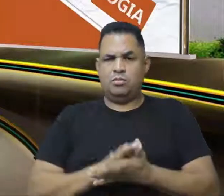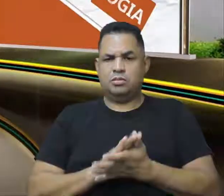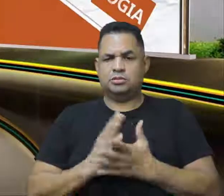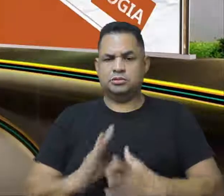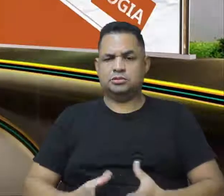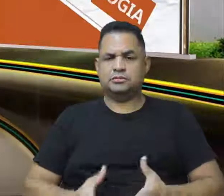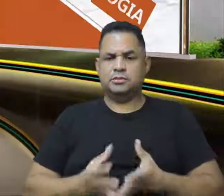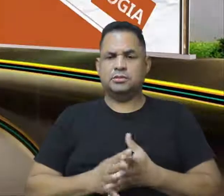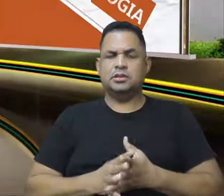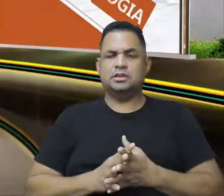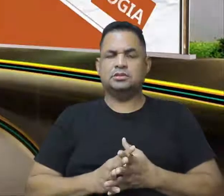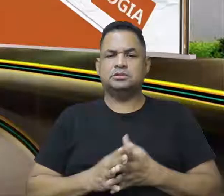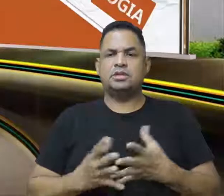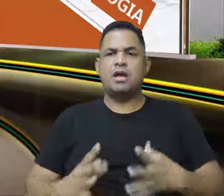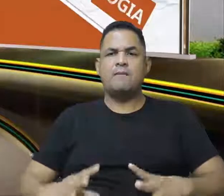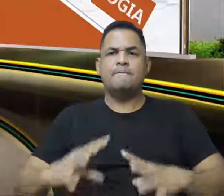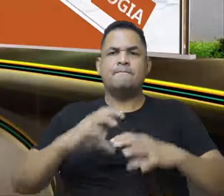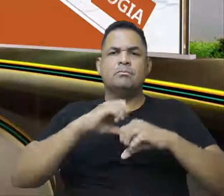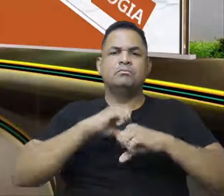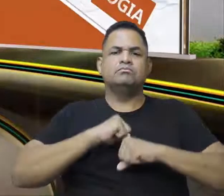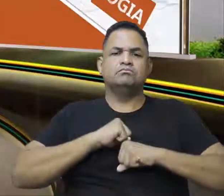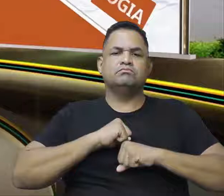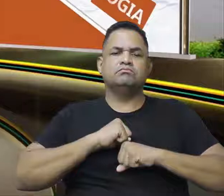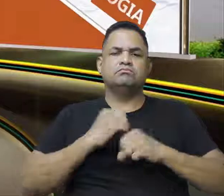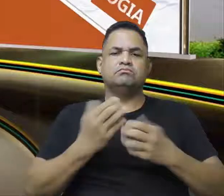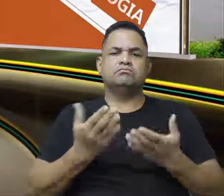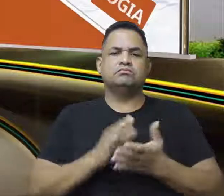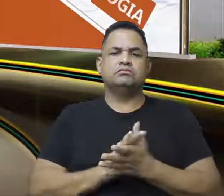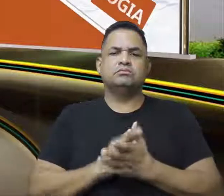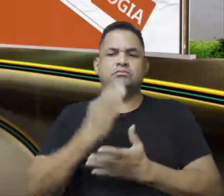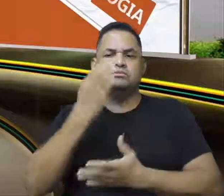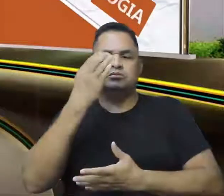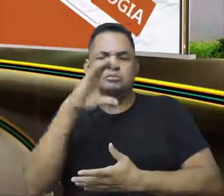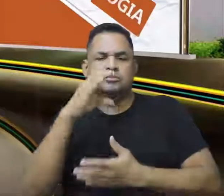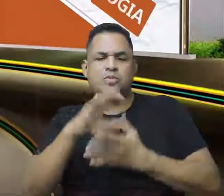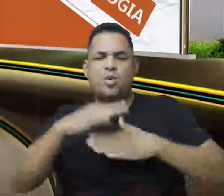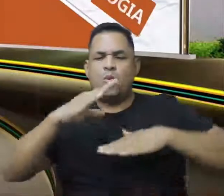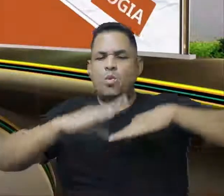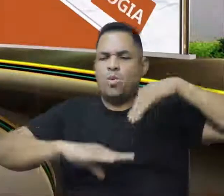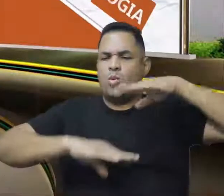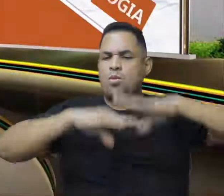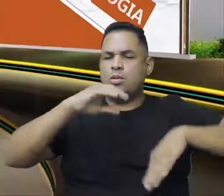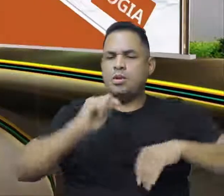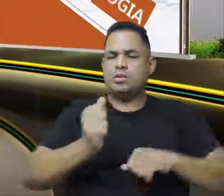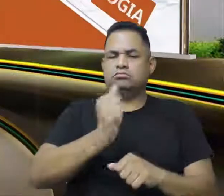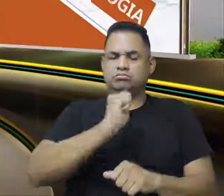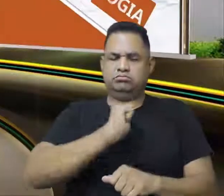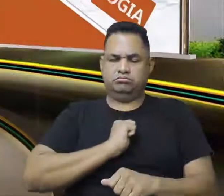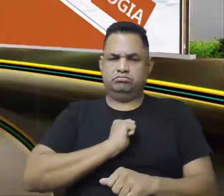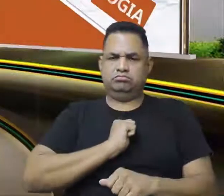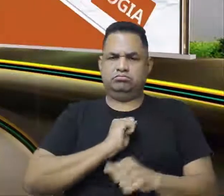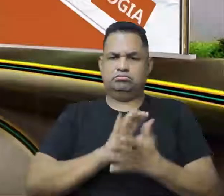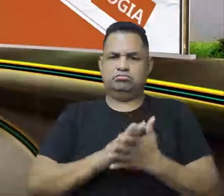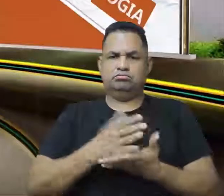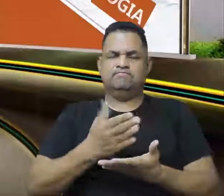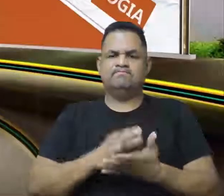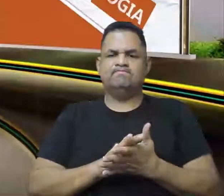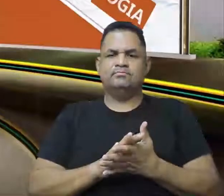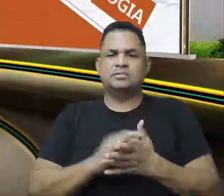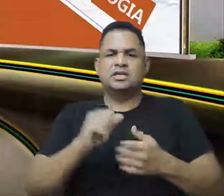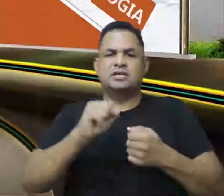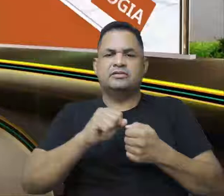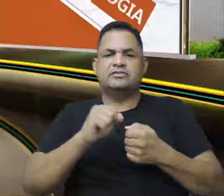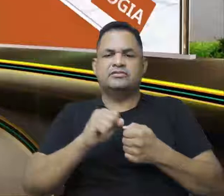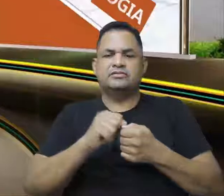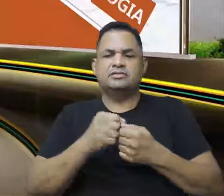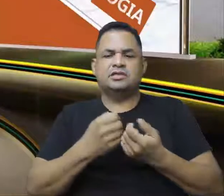Os estudiosos da antropologia, os antropólogos, eles se apropriaram muito mais, eles fizeram muito